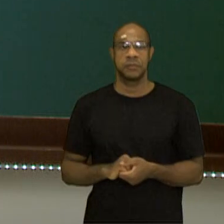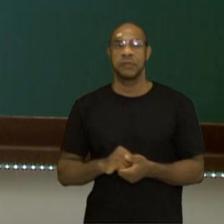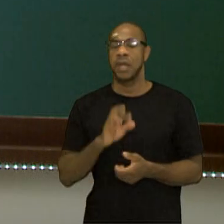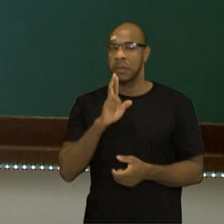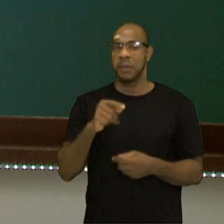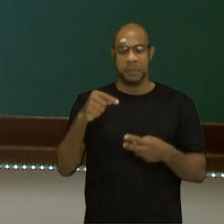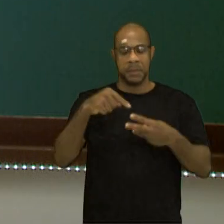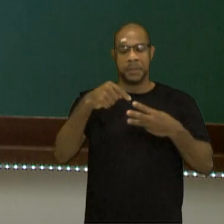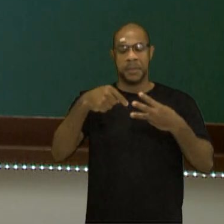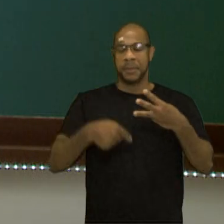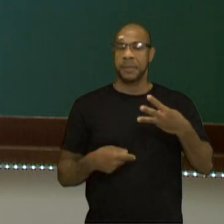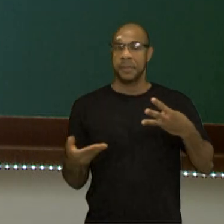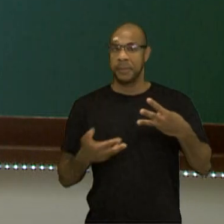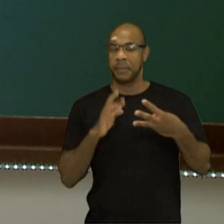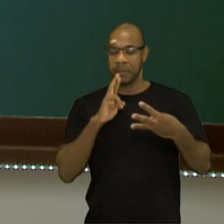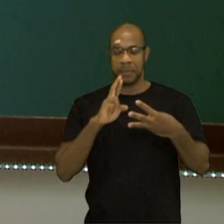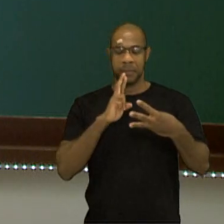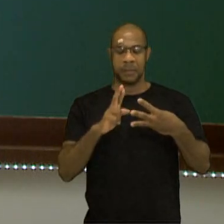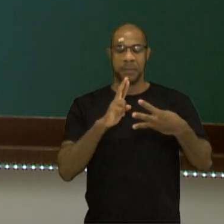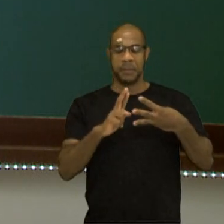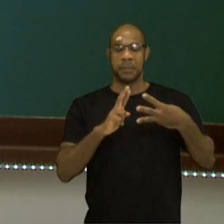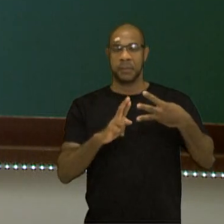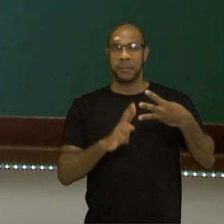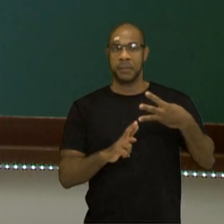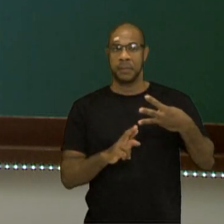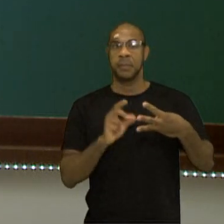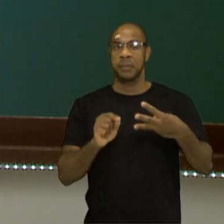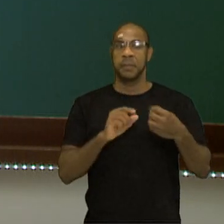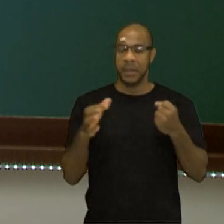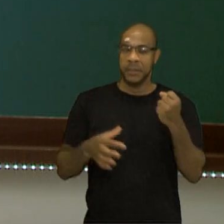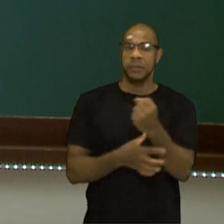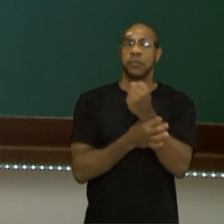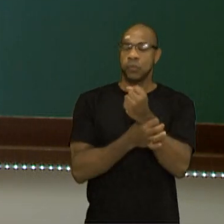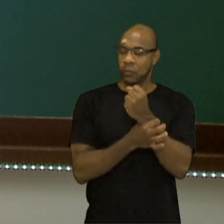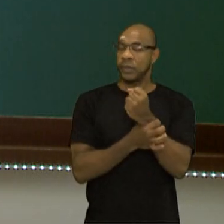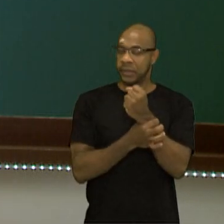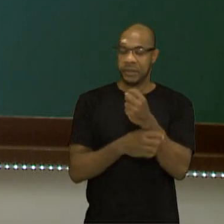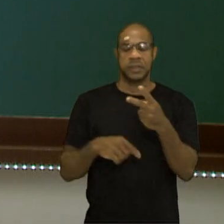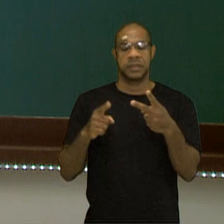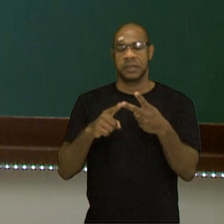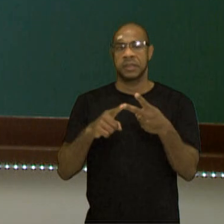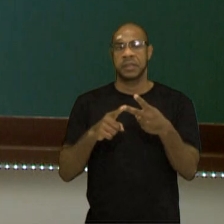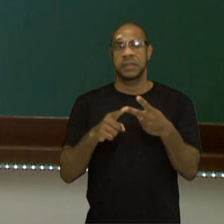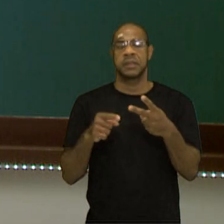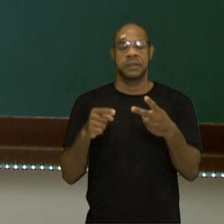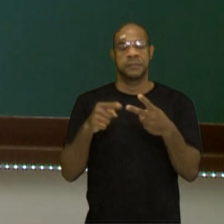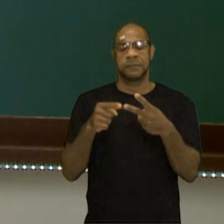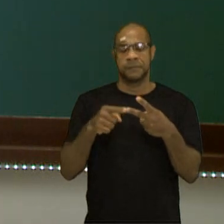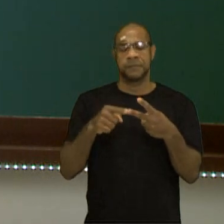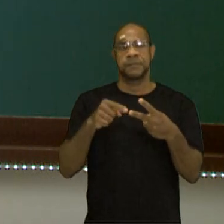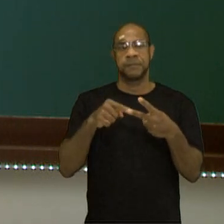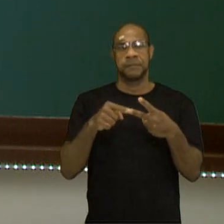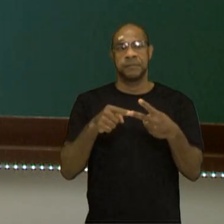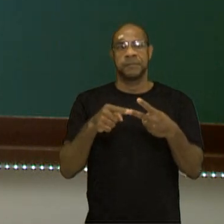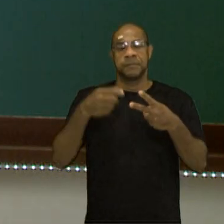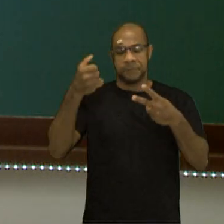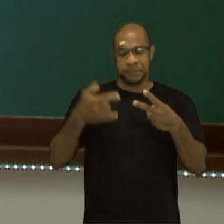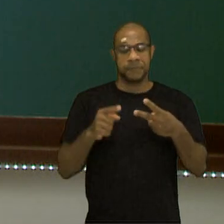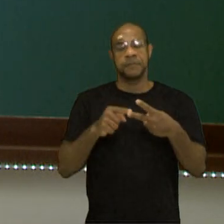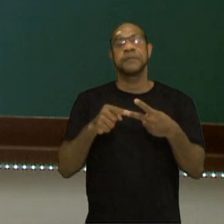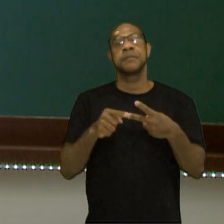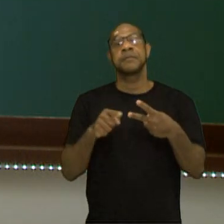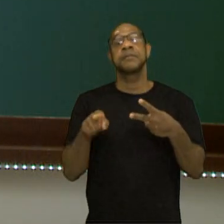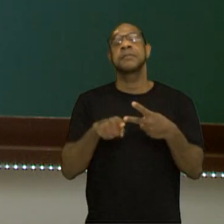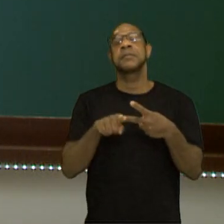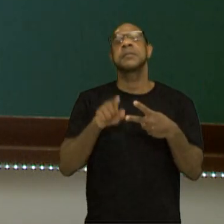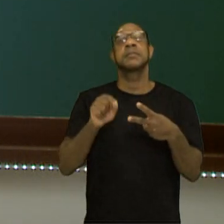essas 3 perguntinhas sobre, né, a promoção da segurança dos jornalistas e o combate da impunidade, que é o que a Unesco diz. E